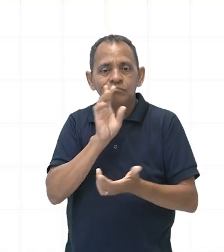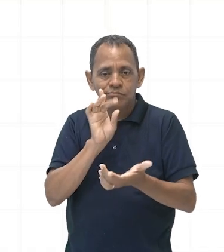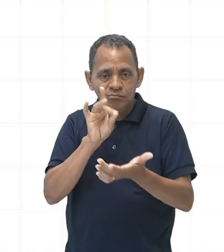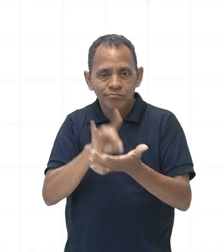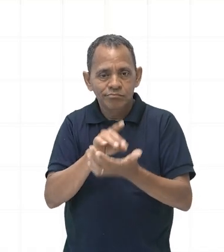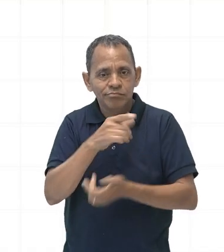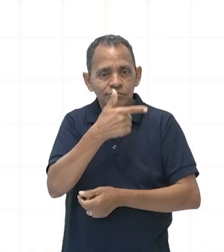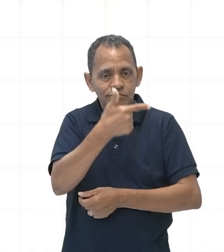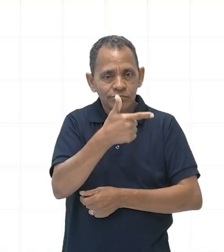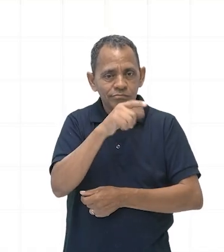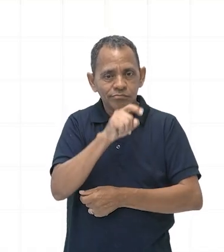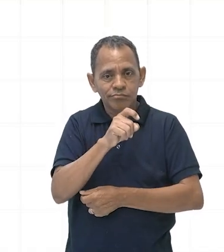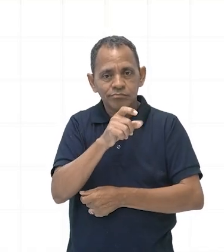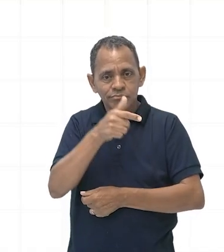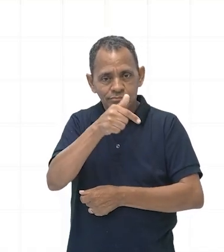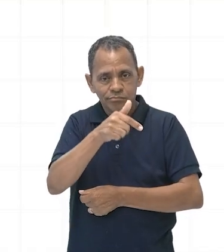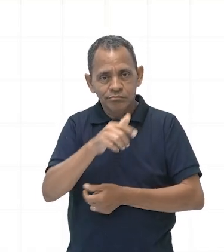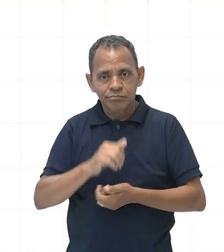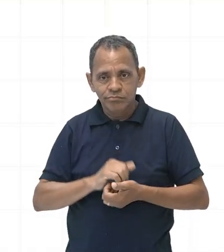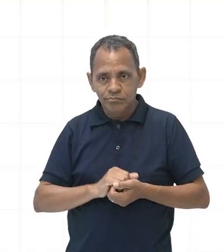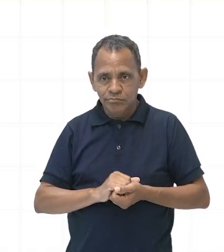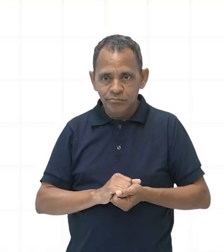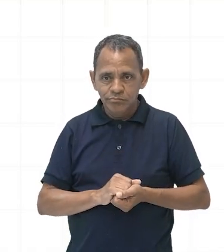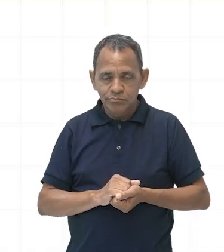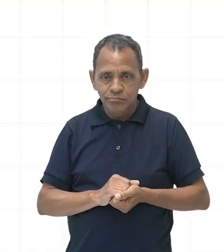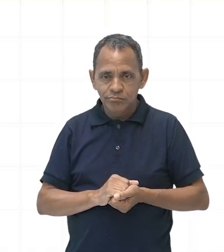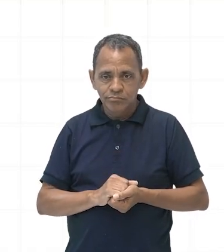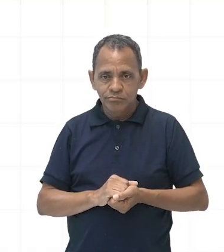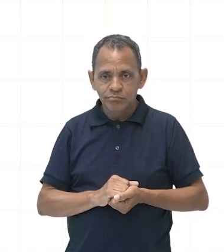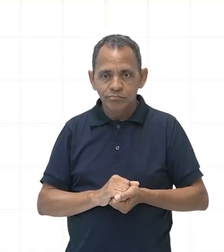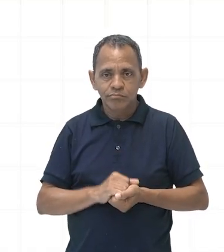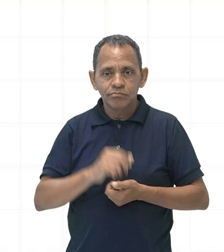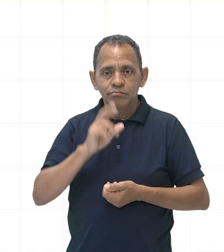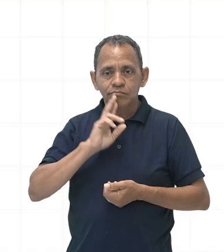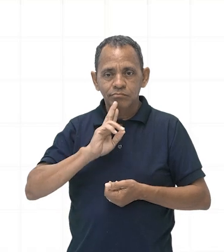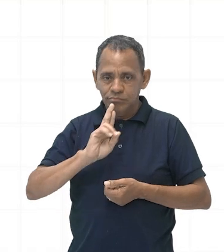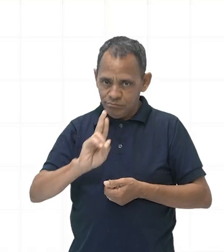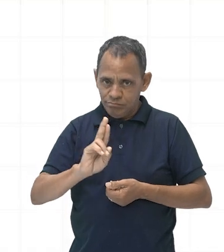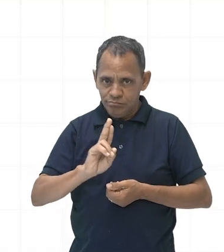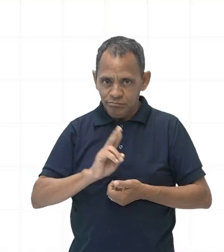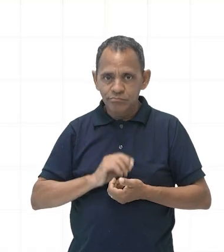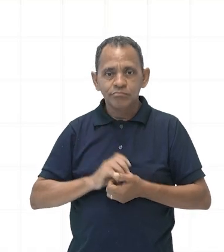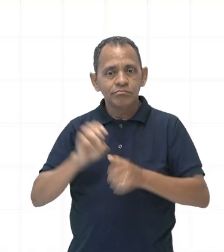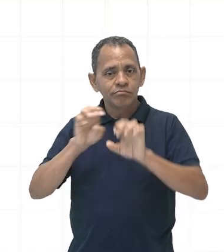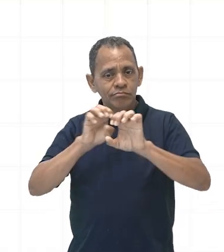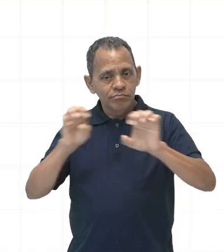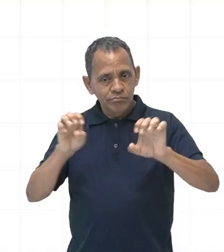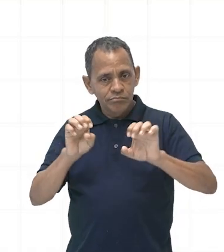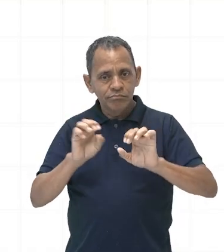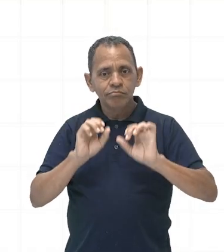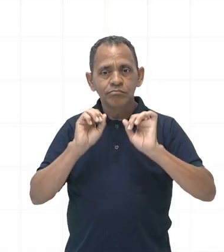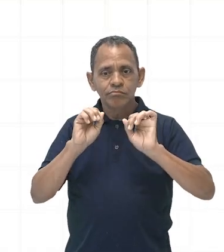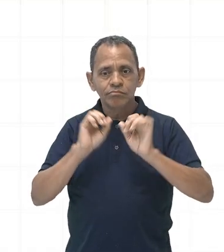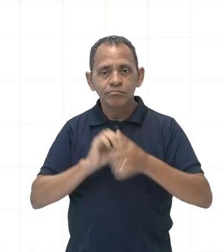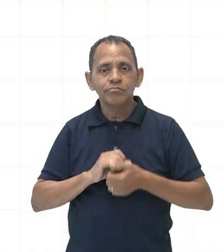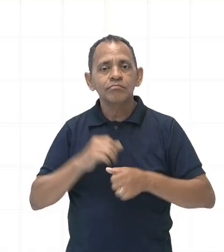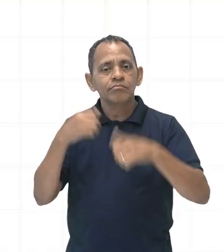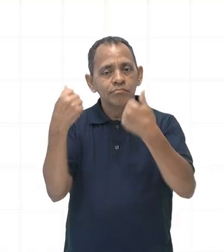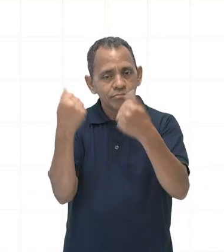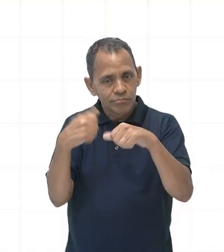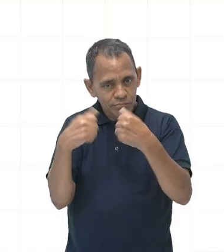exatamente 2,7. Então, a resposta aí para o problema é que vai ser